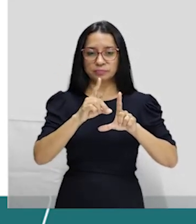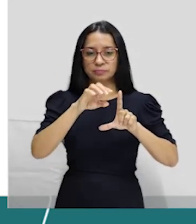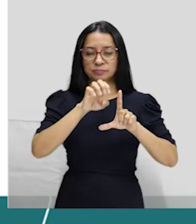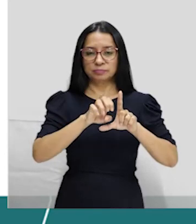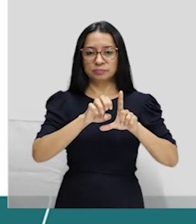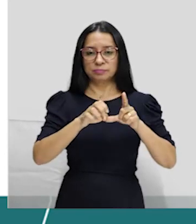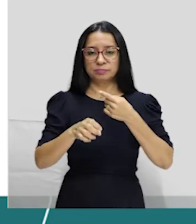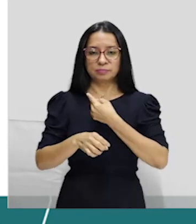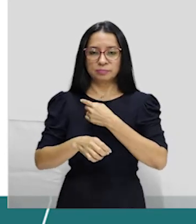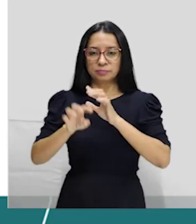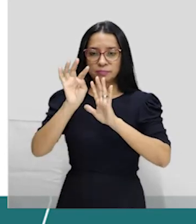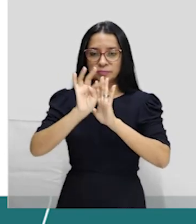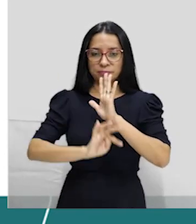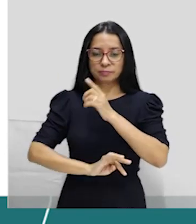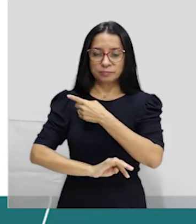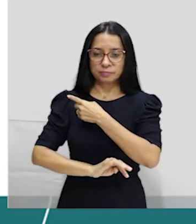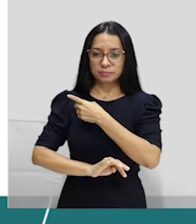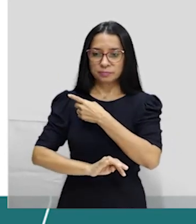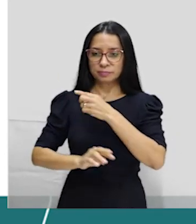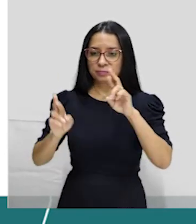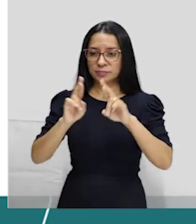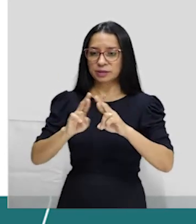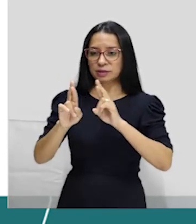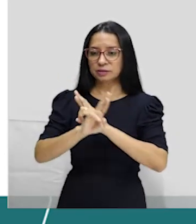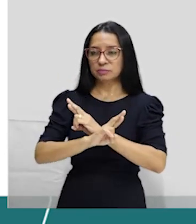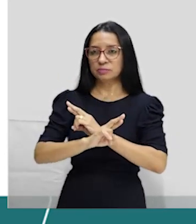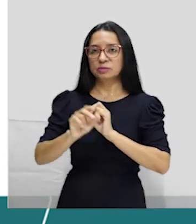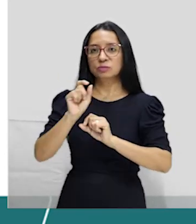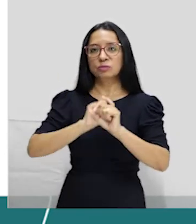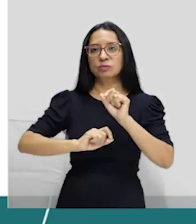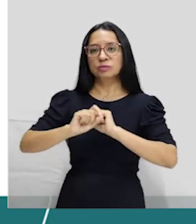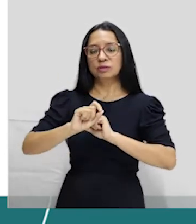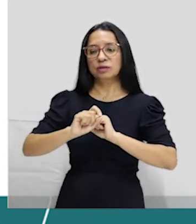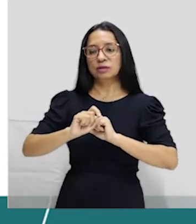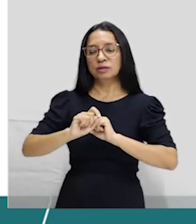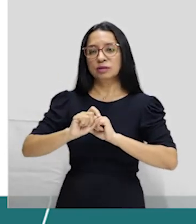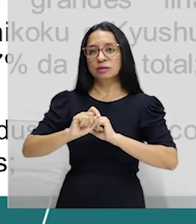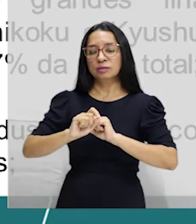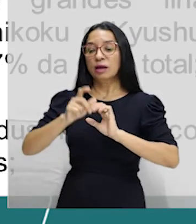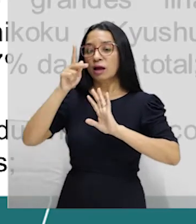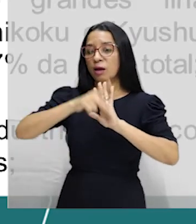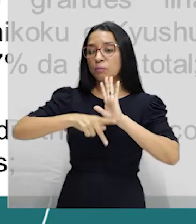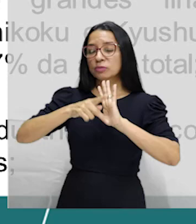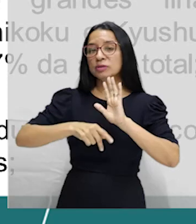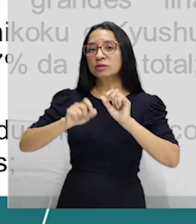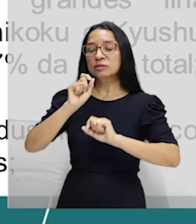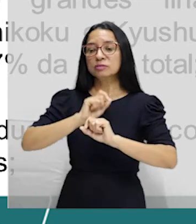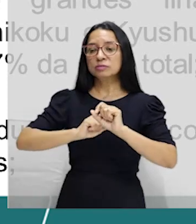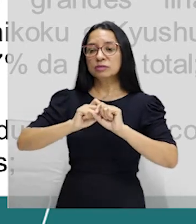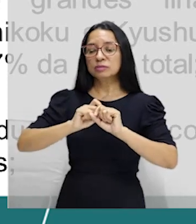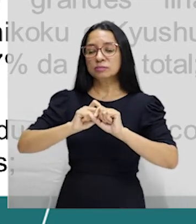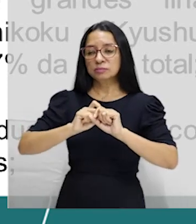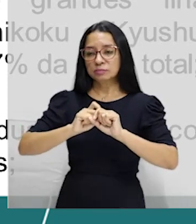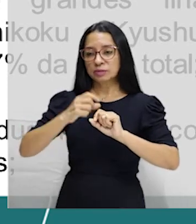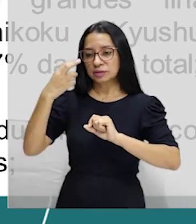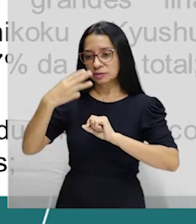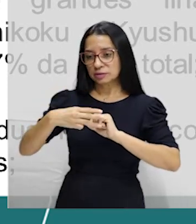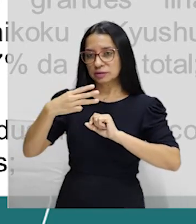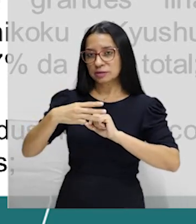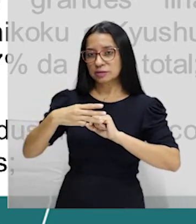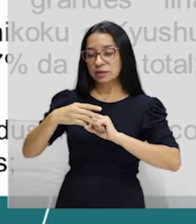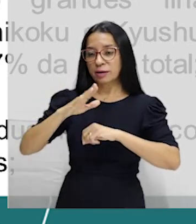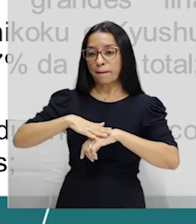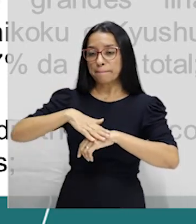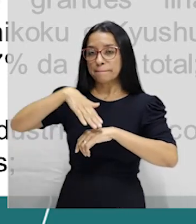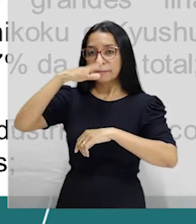Galera, este texto ele vai se relacionar diretamente à potência nipônica, galera, tá certo? A terceira maior economia